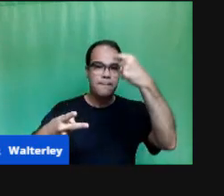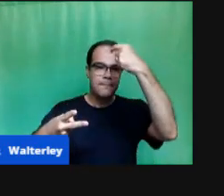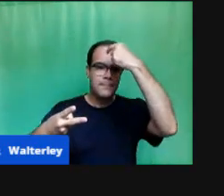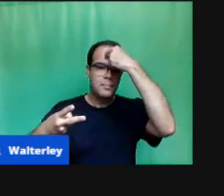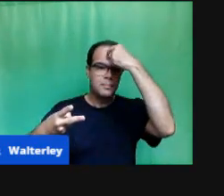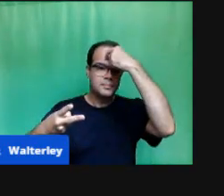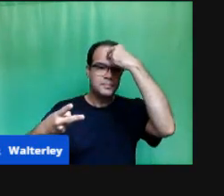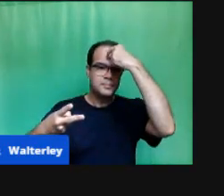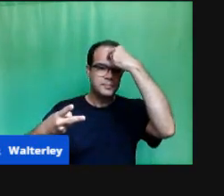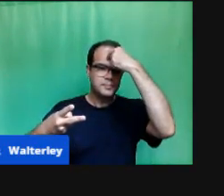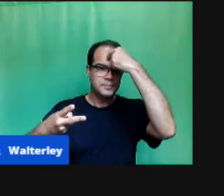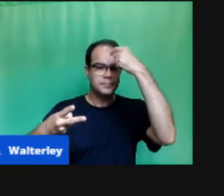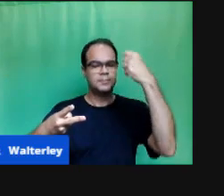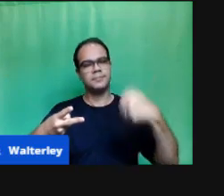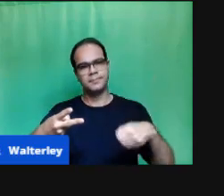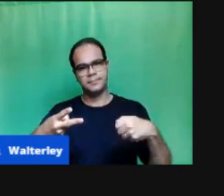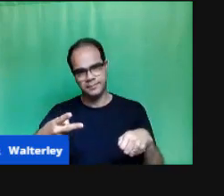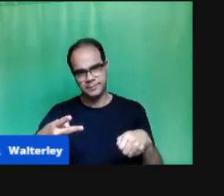todos os dias,